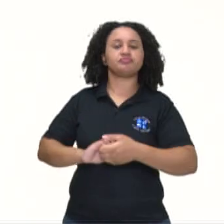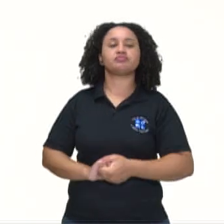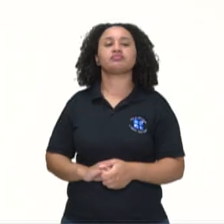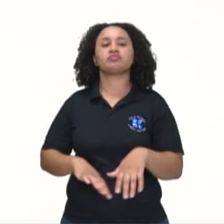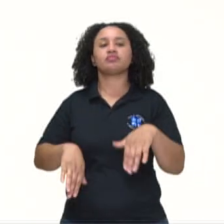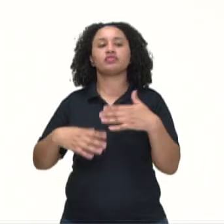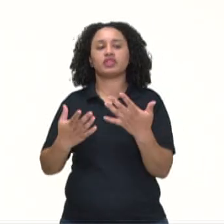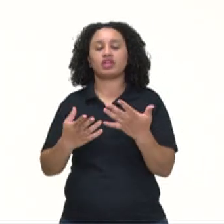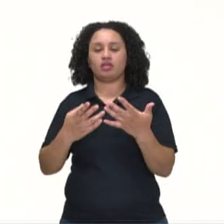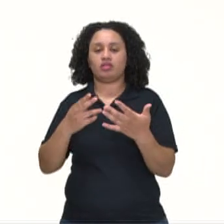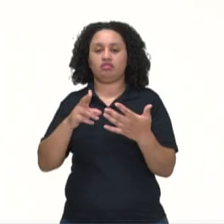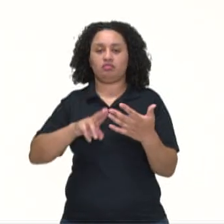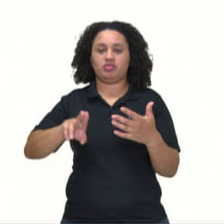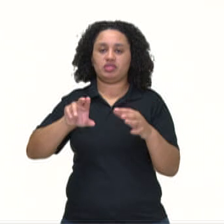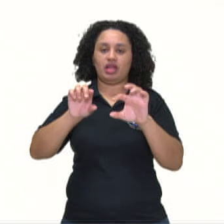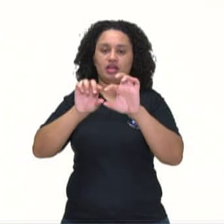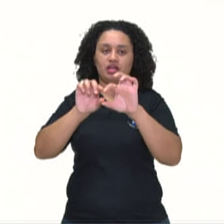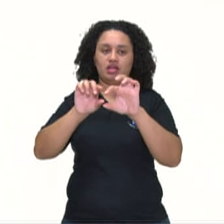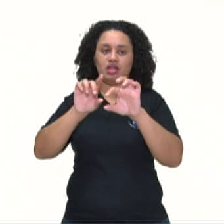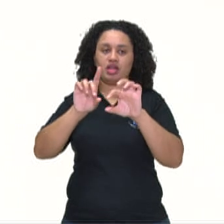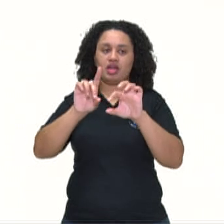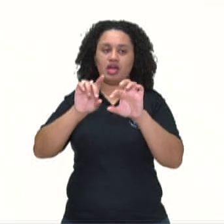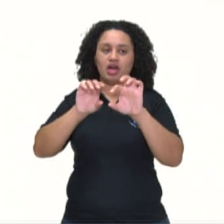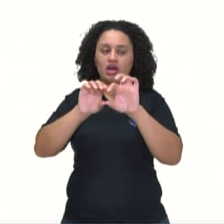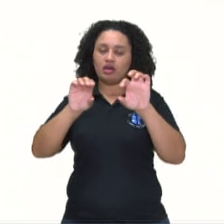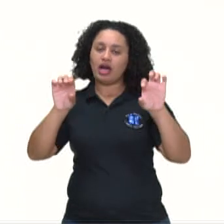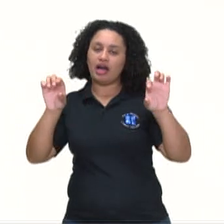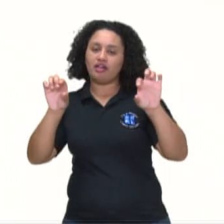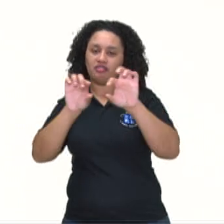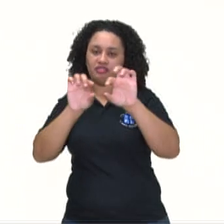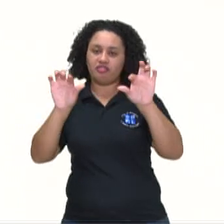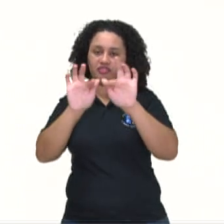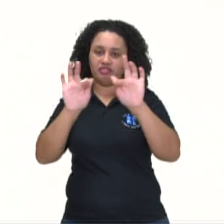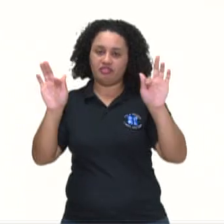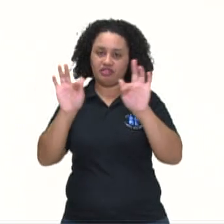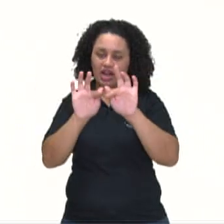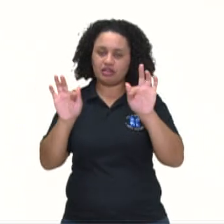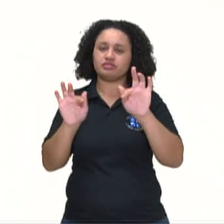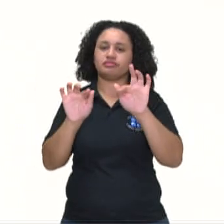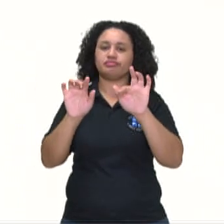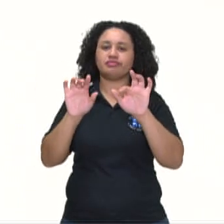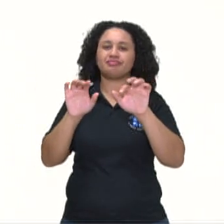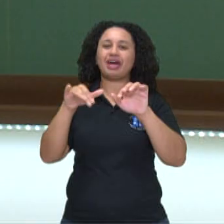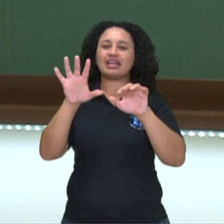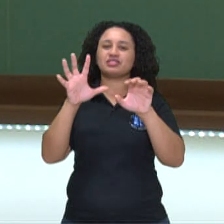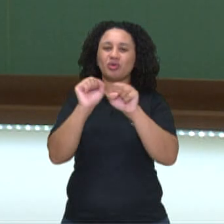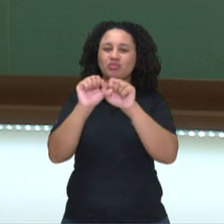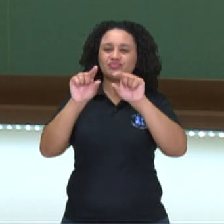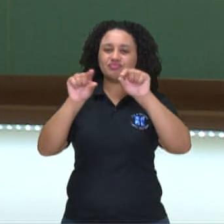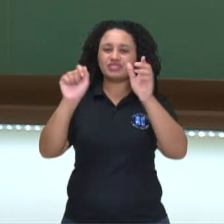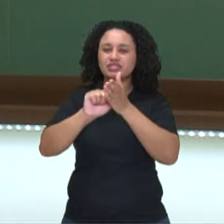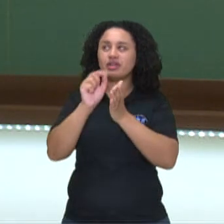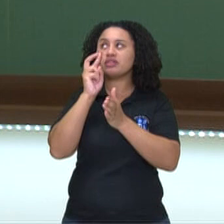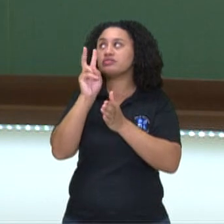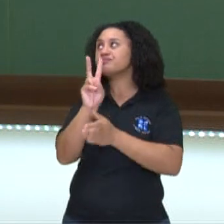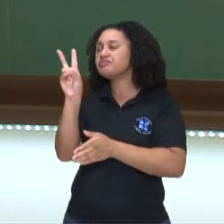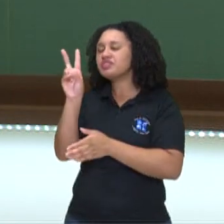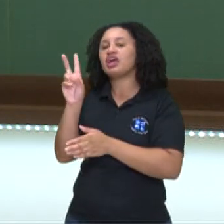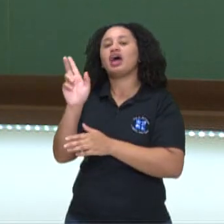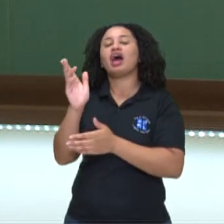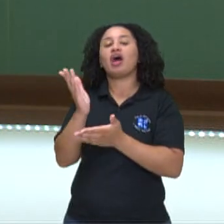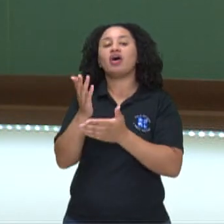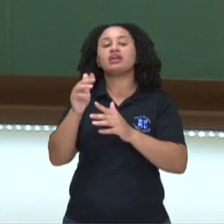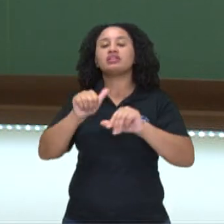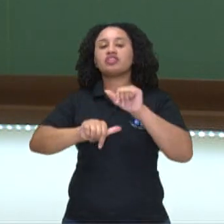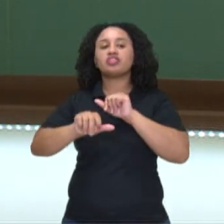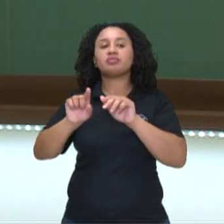aqui nós vamos usar a expressão the girl from the poem has good grades e vamos colocar na forma interrogativa.